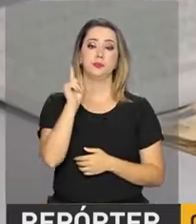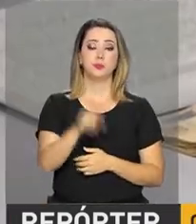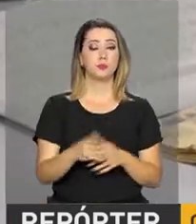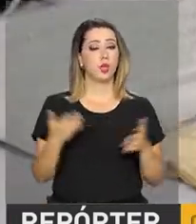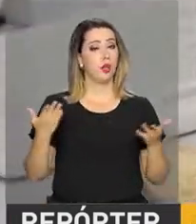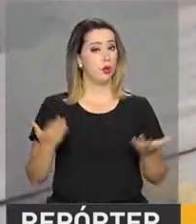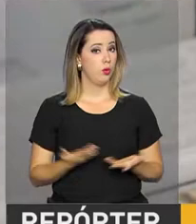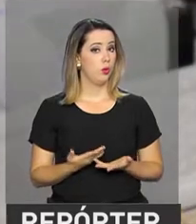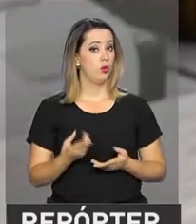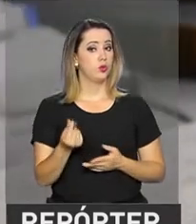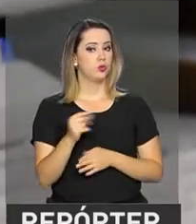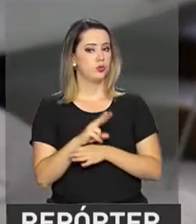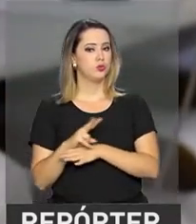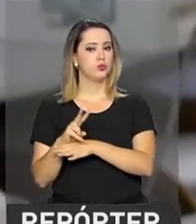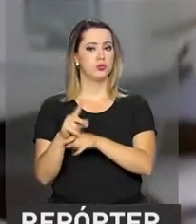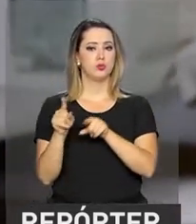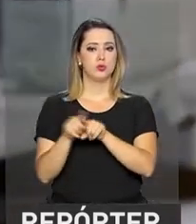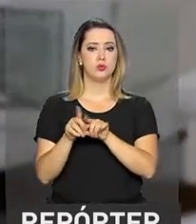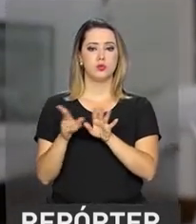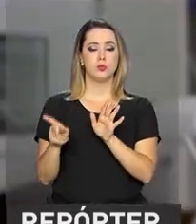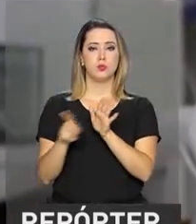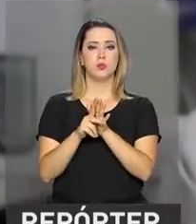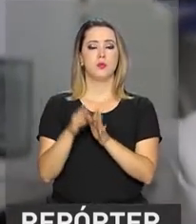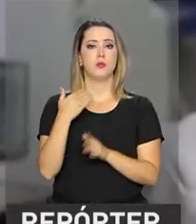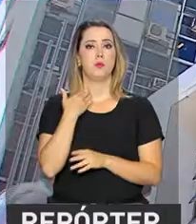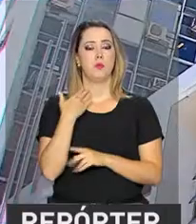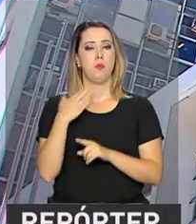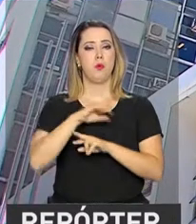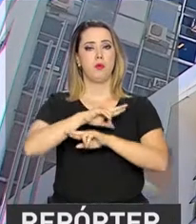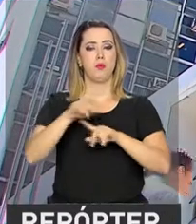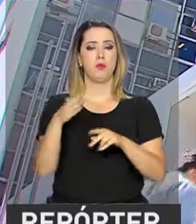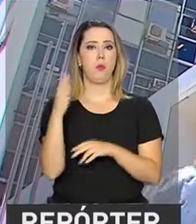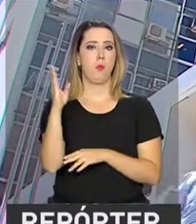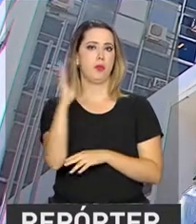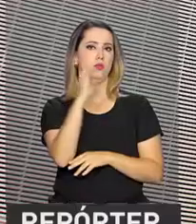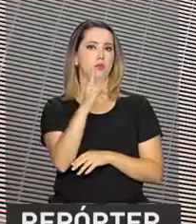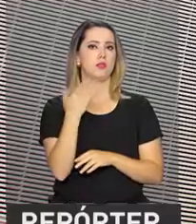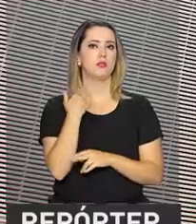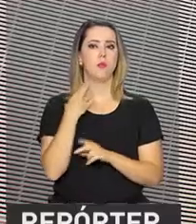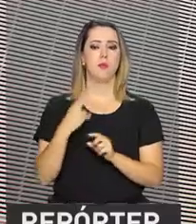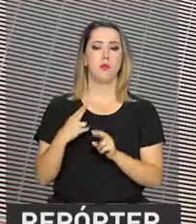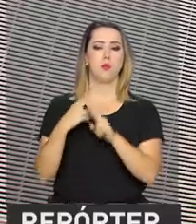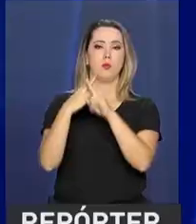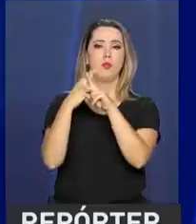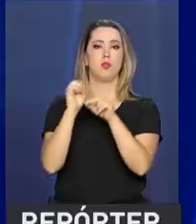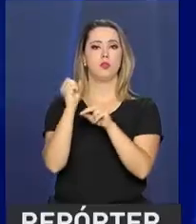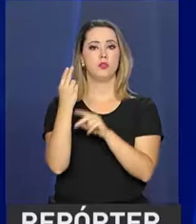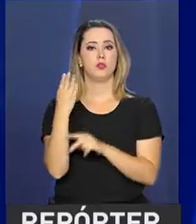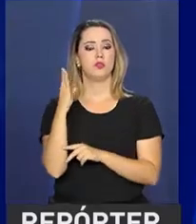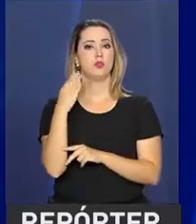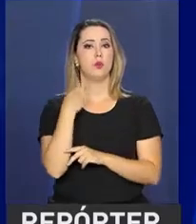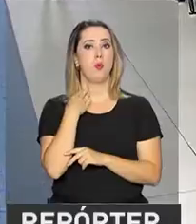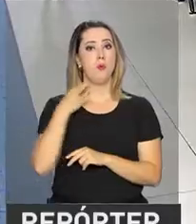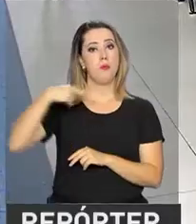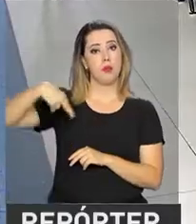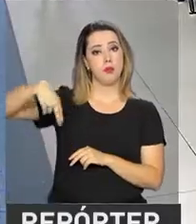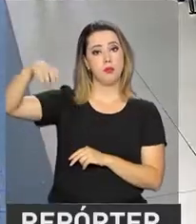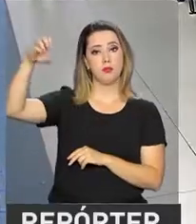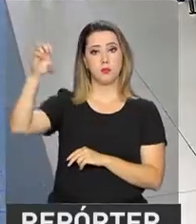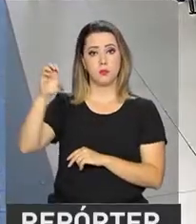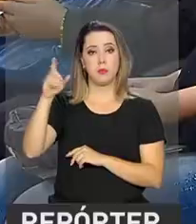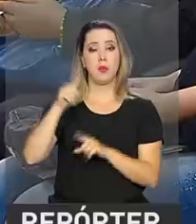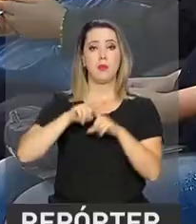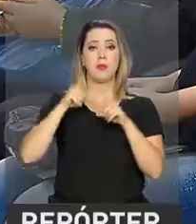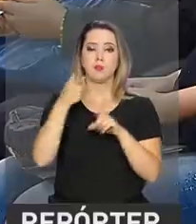enquanto os recursos serão ofertados por instituições públicas como o banco do brasil a caixa econômica eo banco do nordeste mas